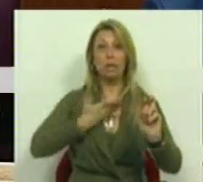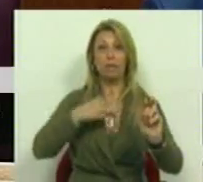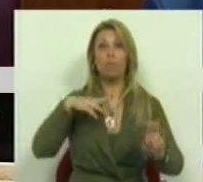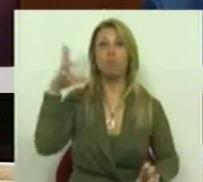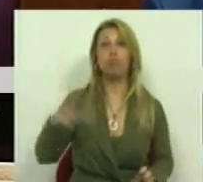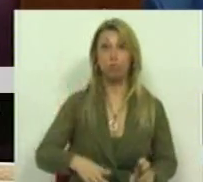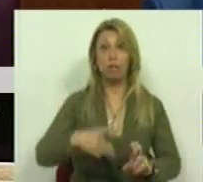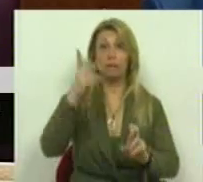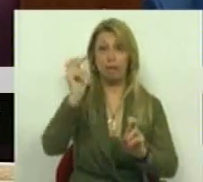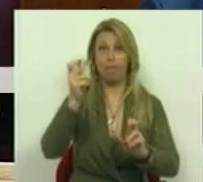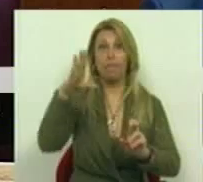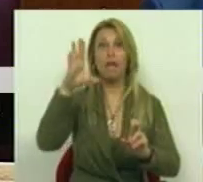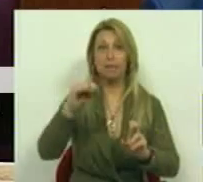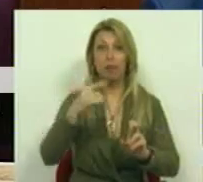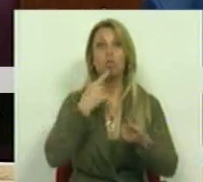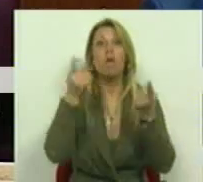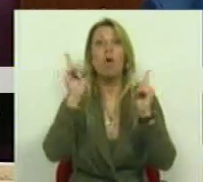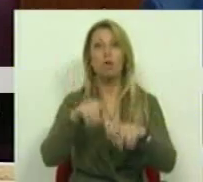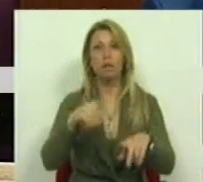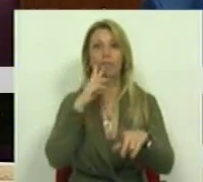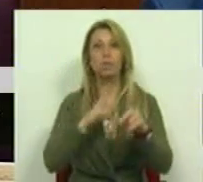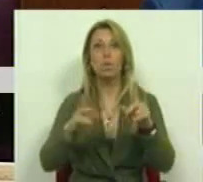anos atingiram novamente valores